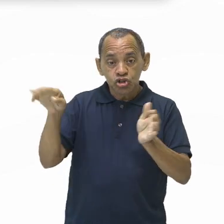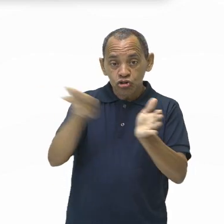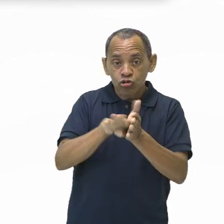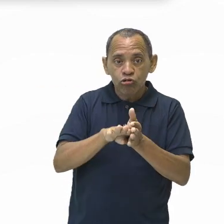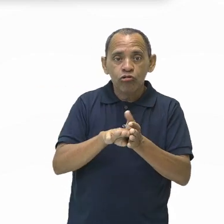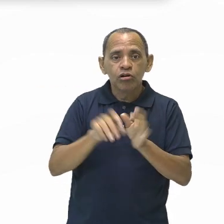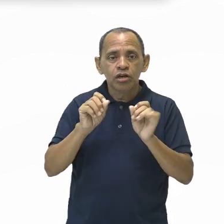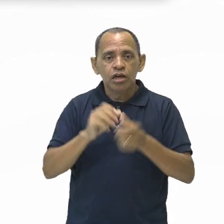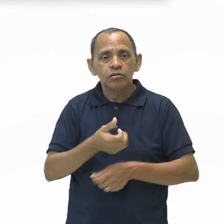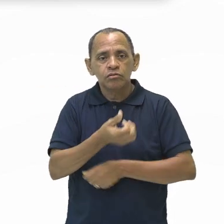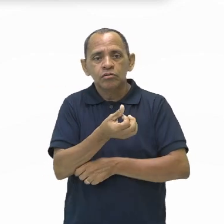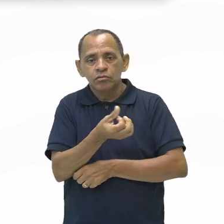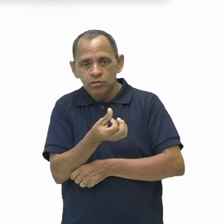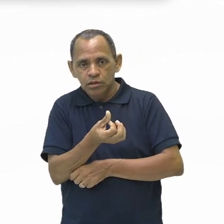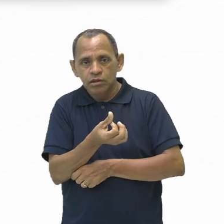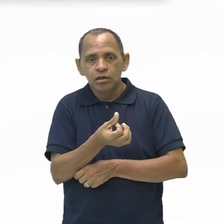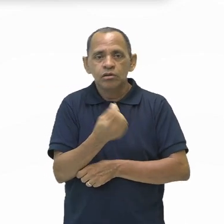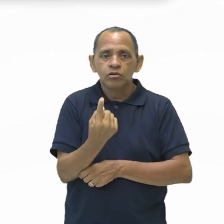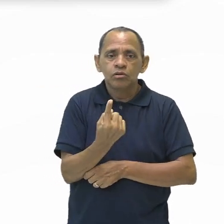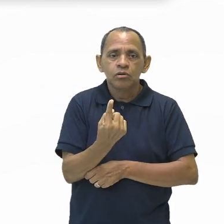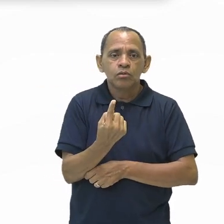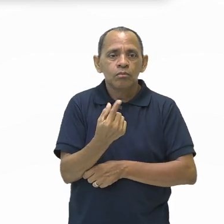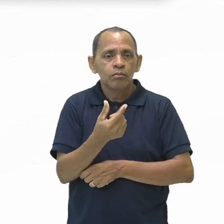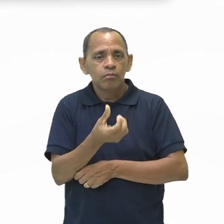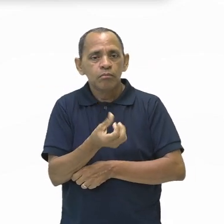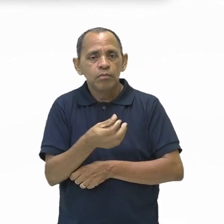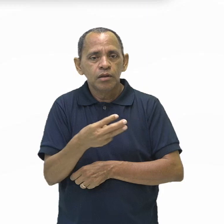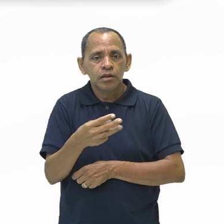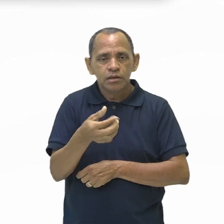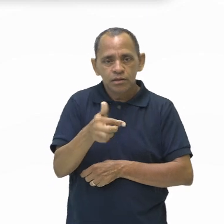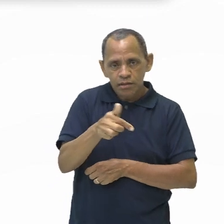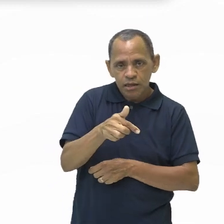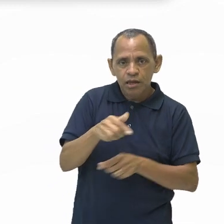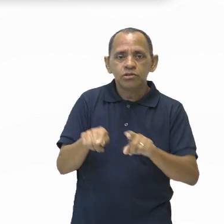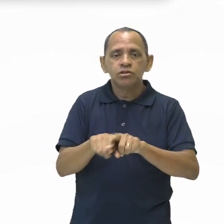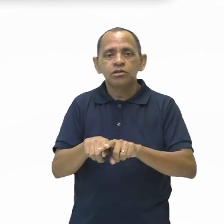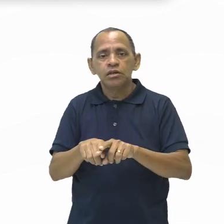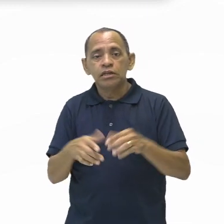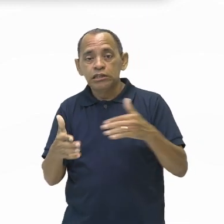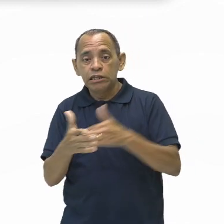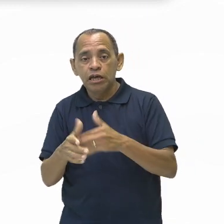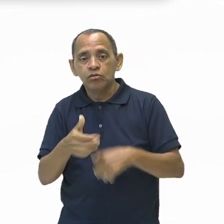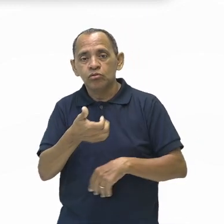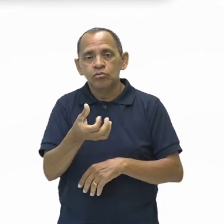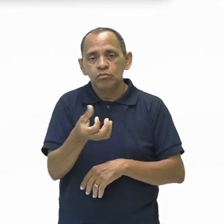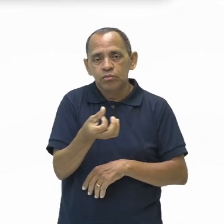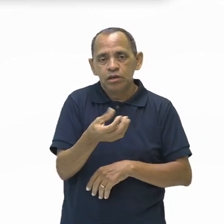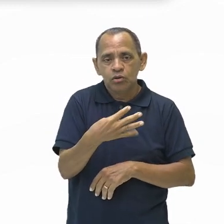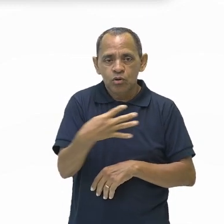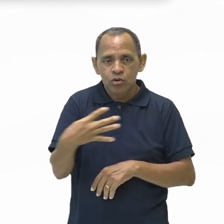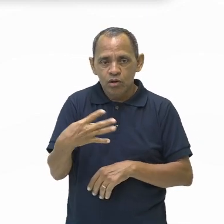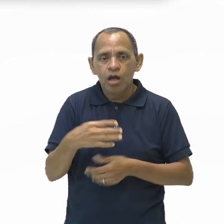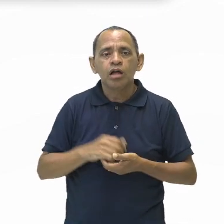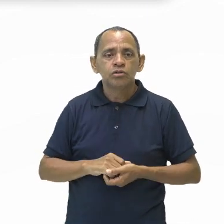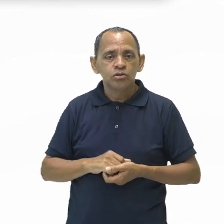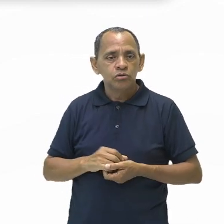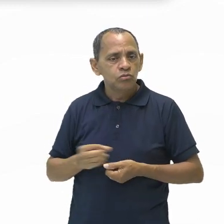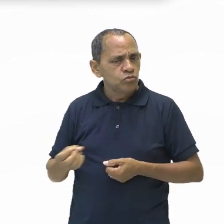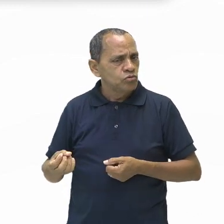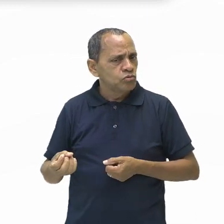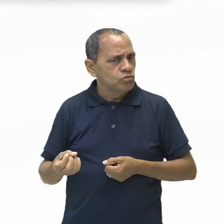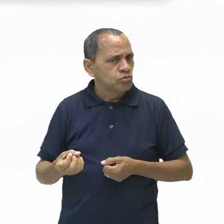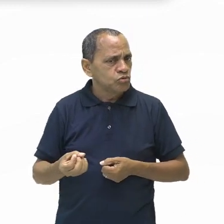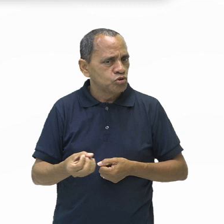1637 como governador, e ele trouxe uma nova fase para a administração.